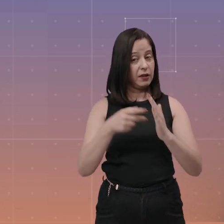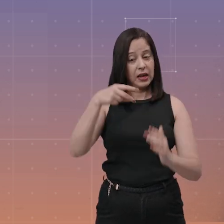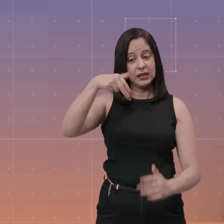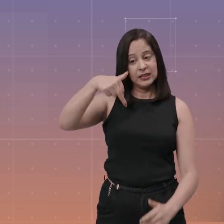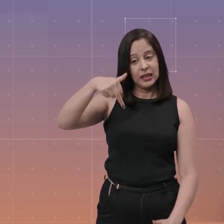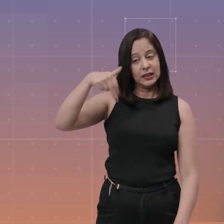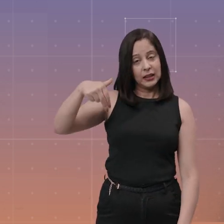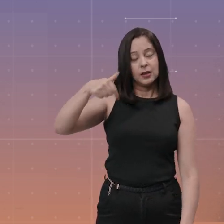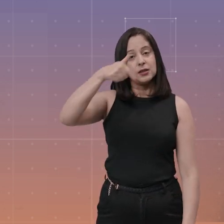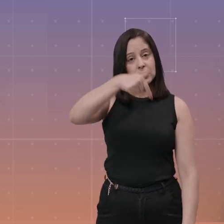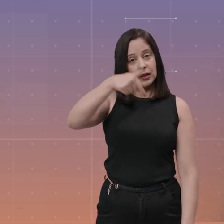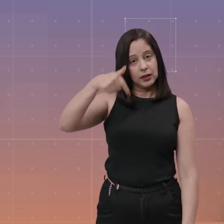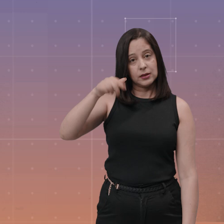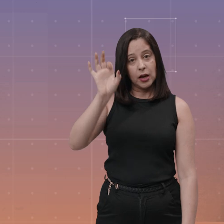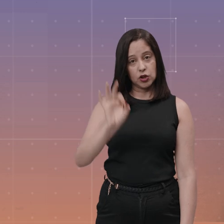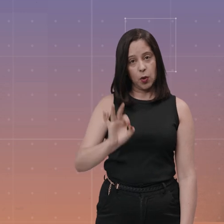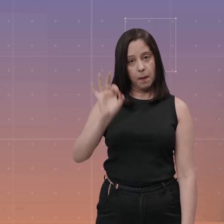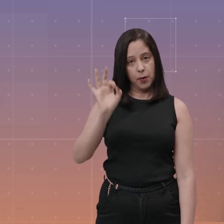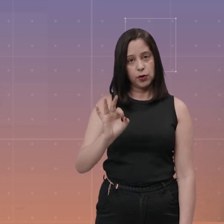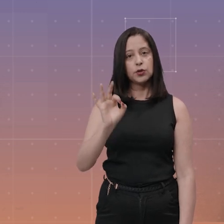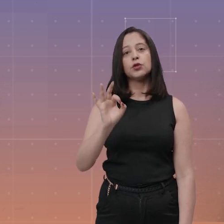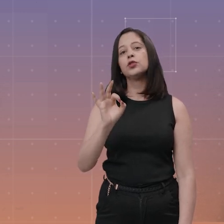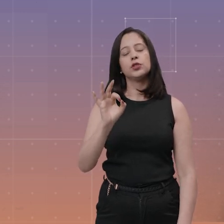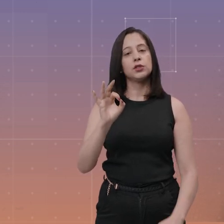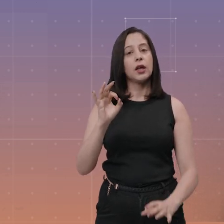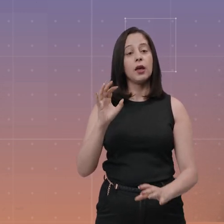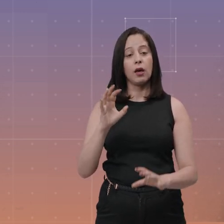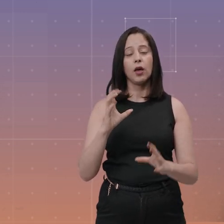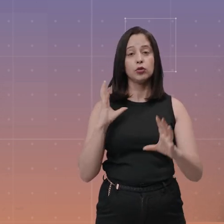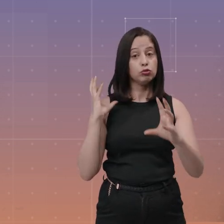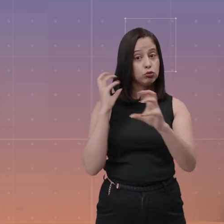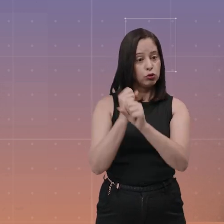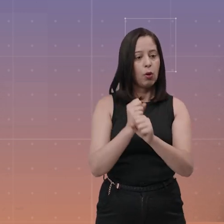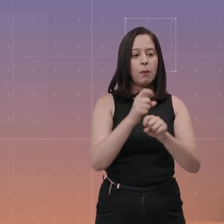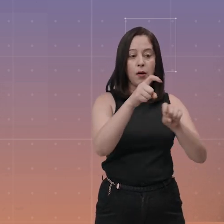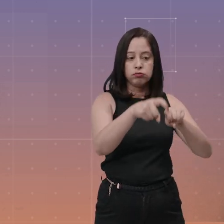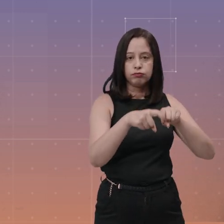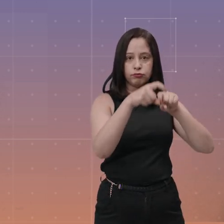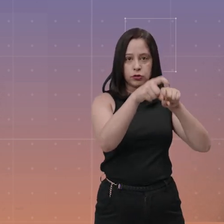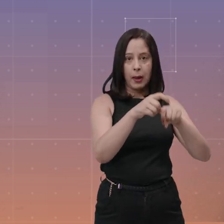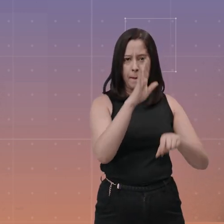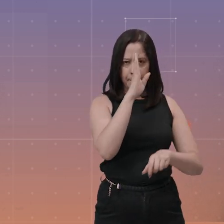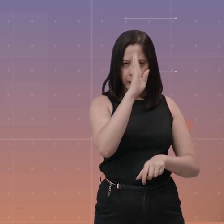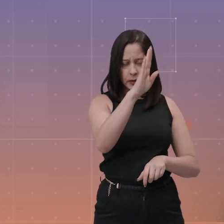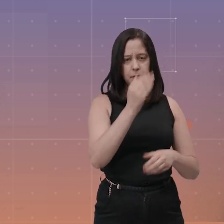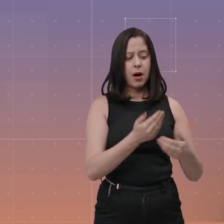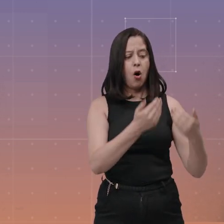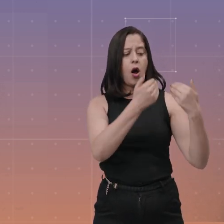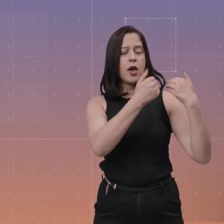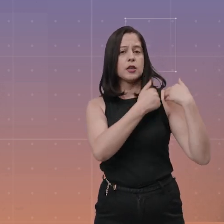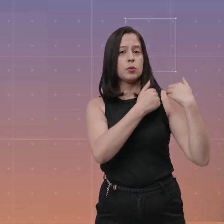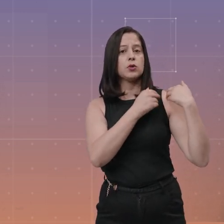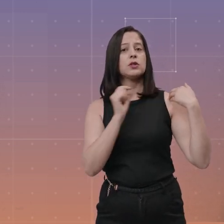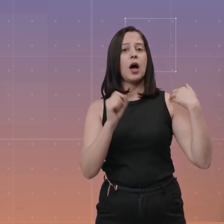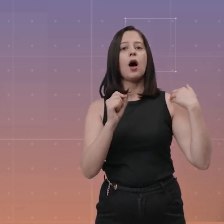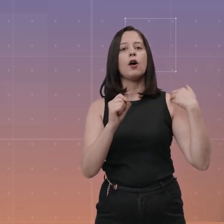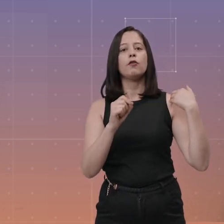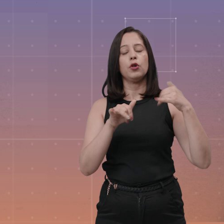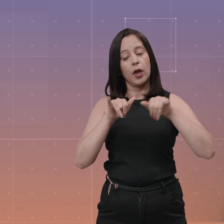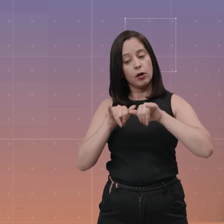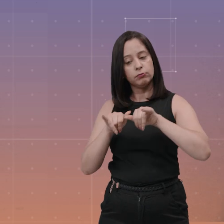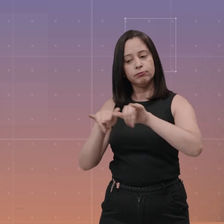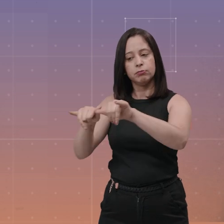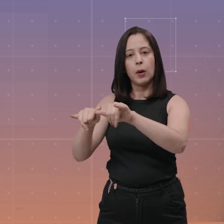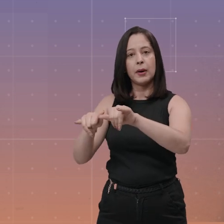representam 77% de todos os produtores agrícolas do país e são os principais responsáveis por abastecer